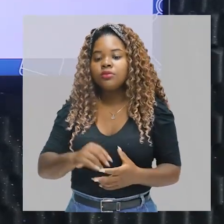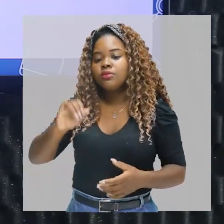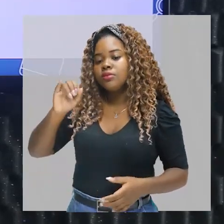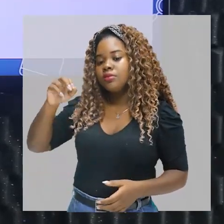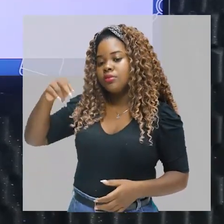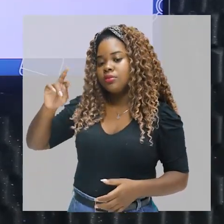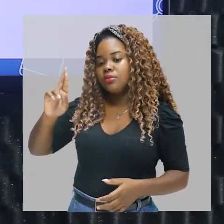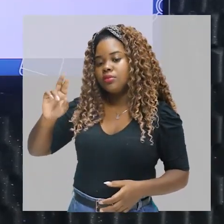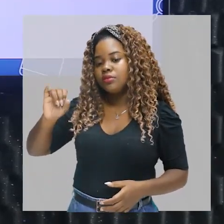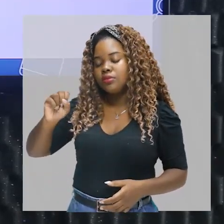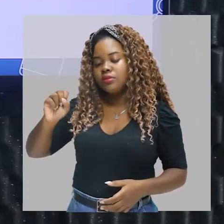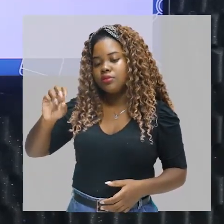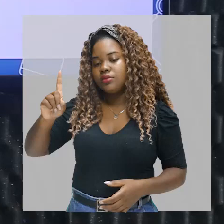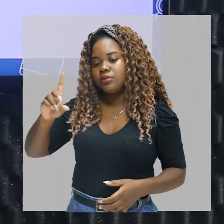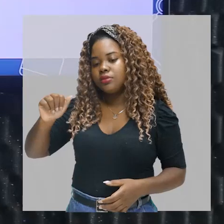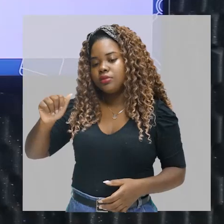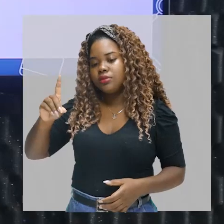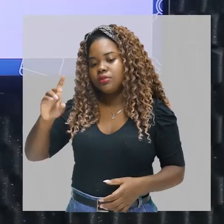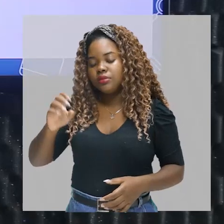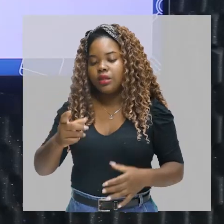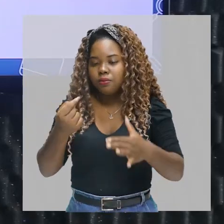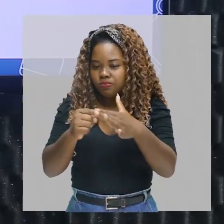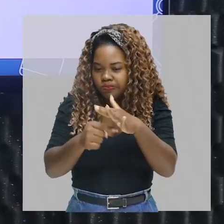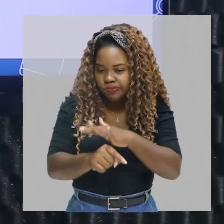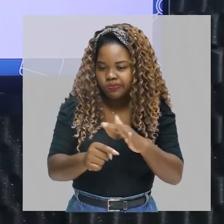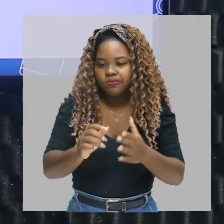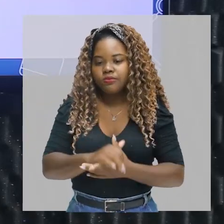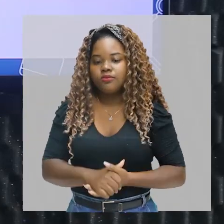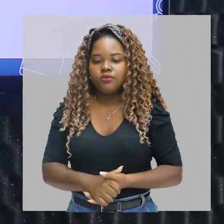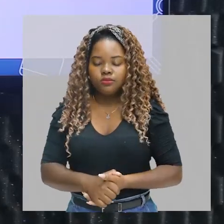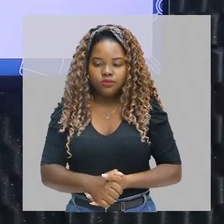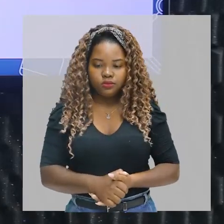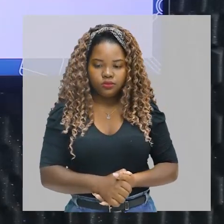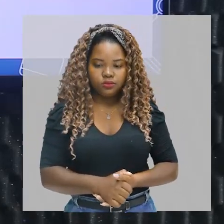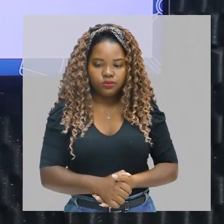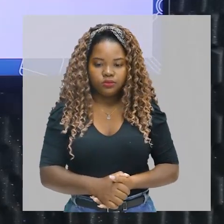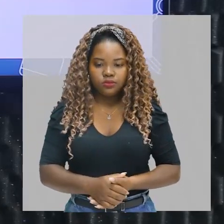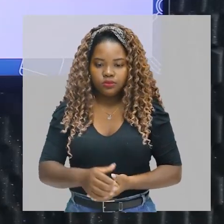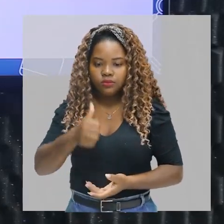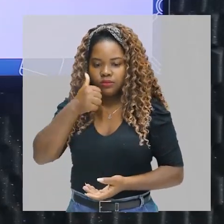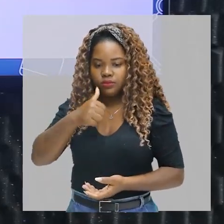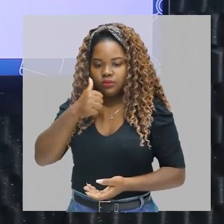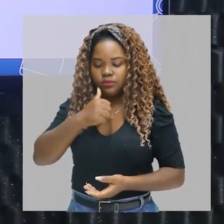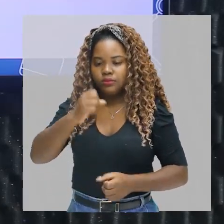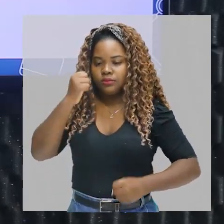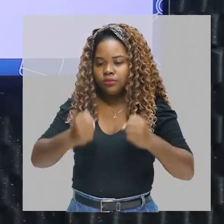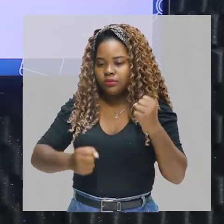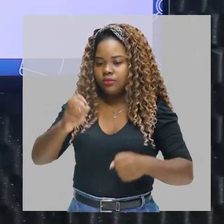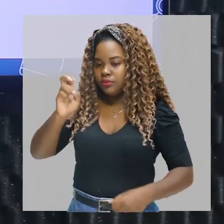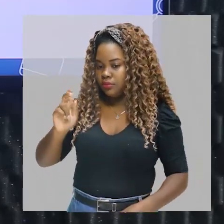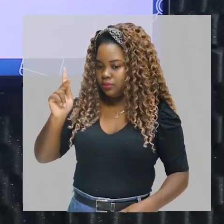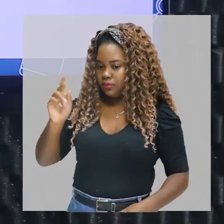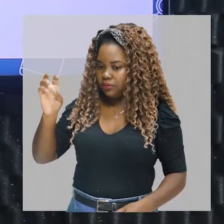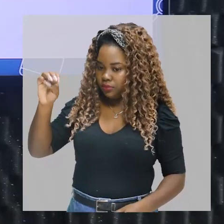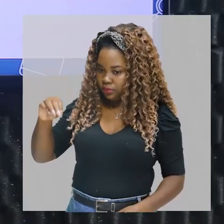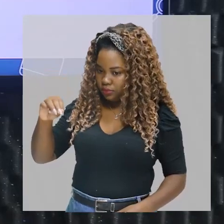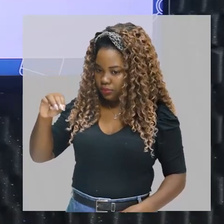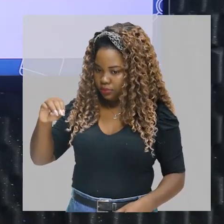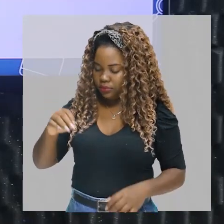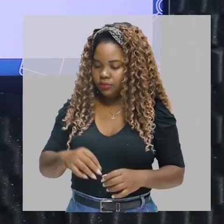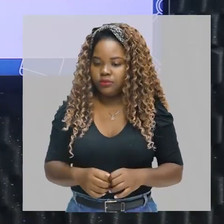intensidade, vejam aqui, ó, em relação à intensidade. Tá aqui essa garota aqui. Digamos que ela correu 5